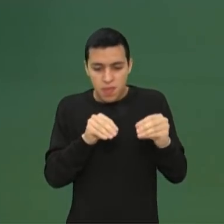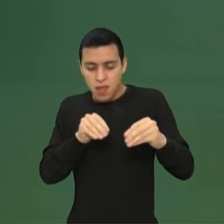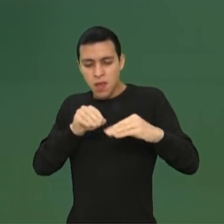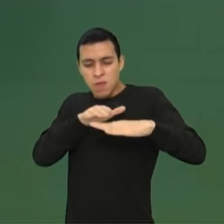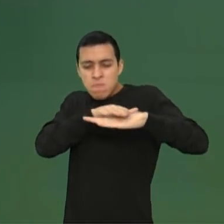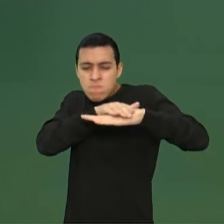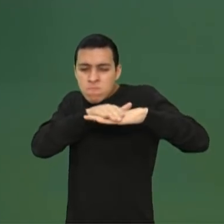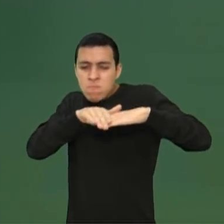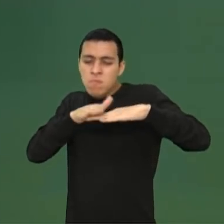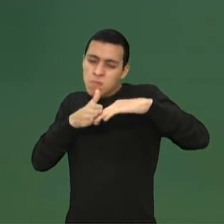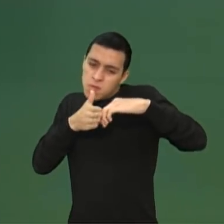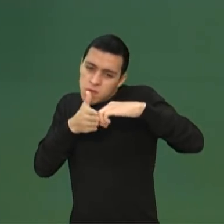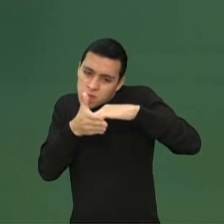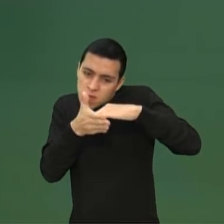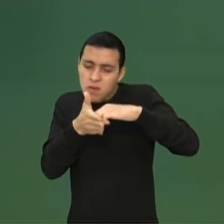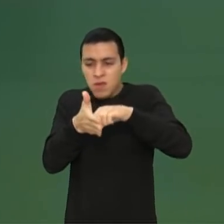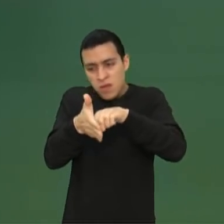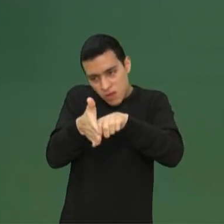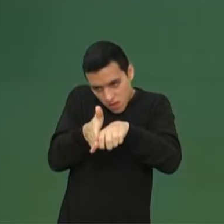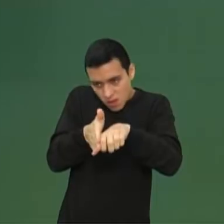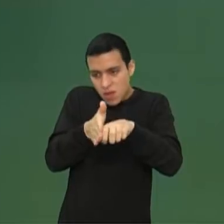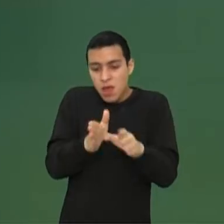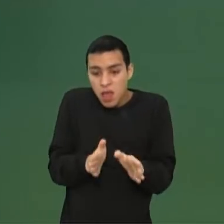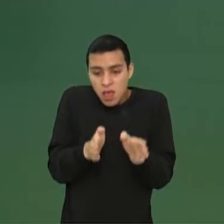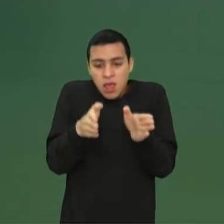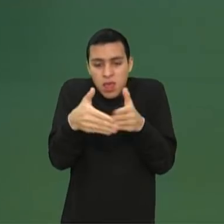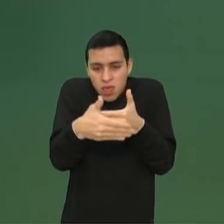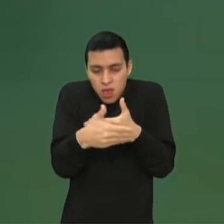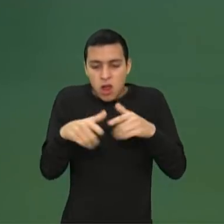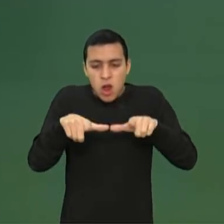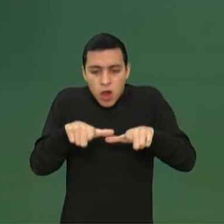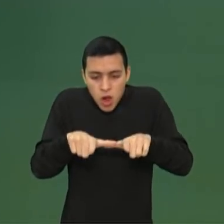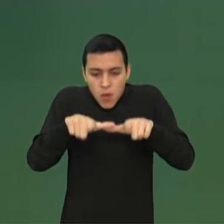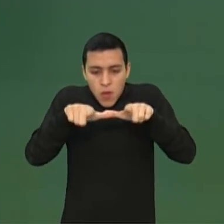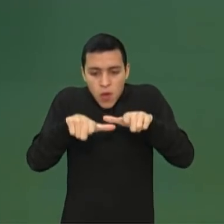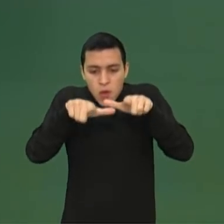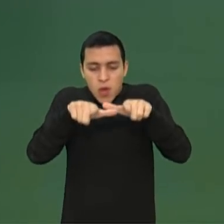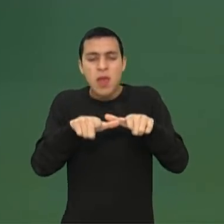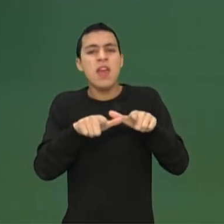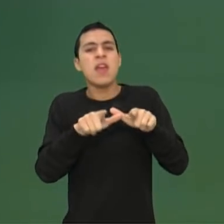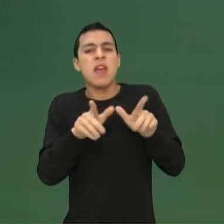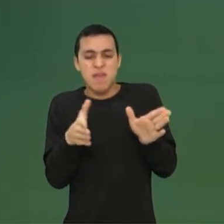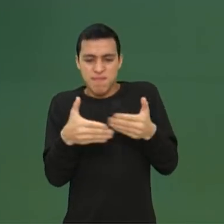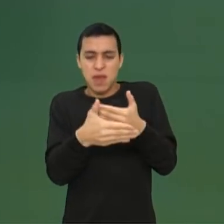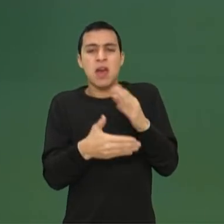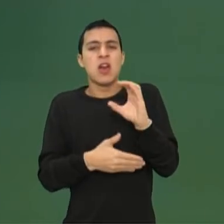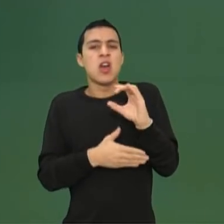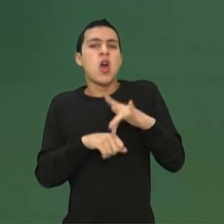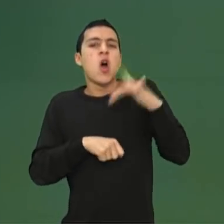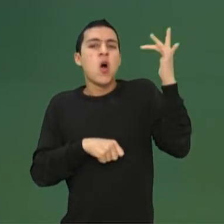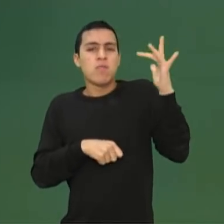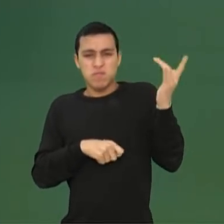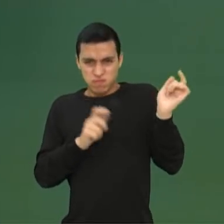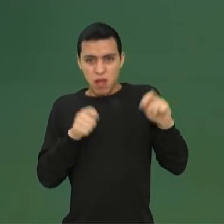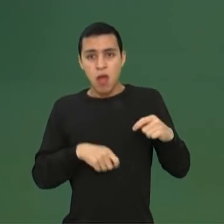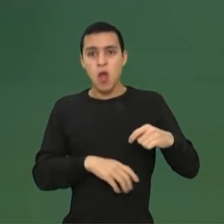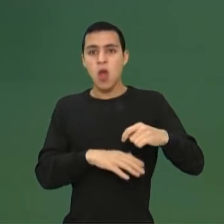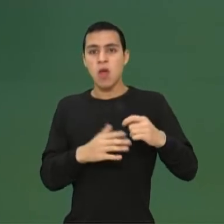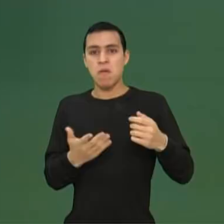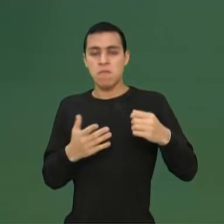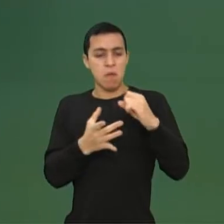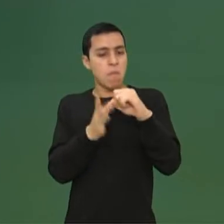pepita. Então eu tenho o meu corpo agora, é as barras de ouro. Só que ninguém sai com barra de ouro aí, né?